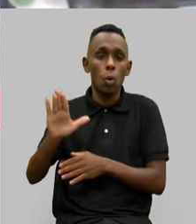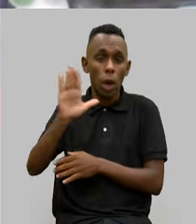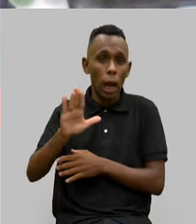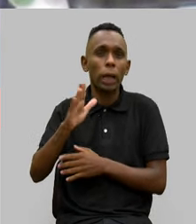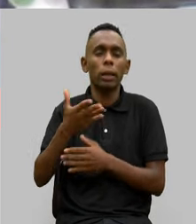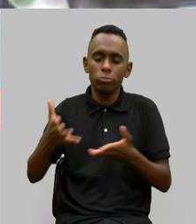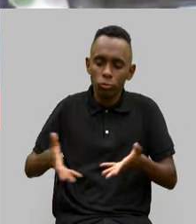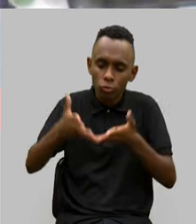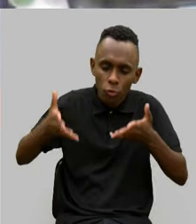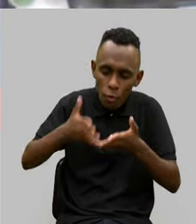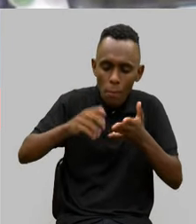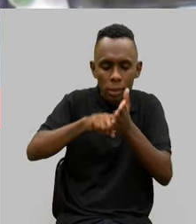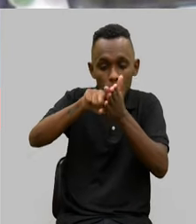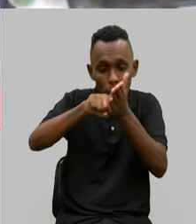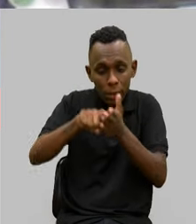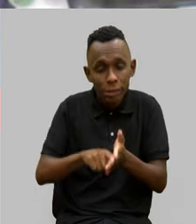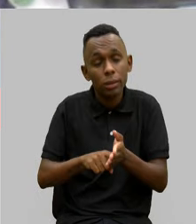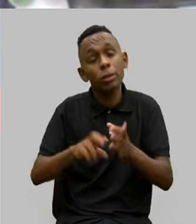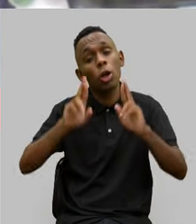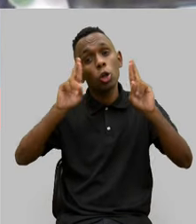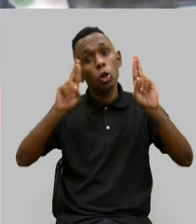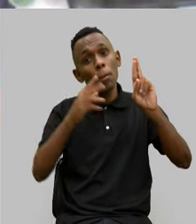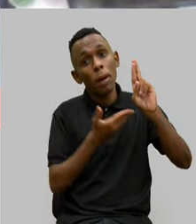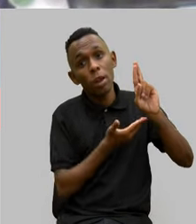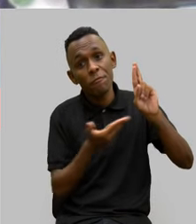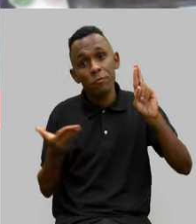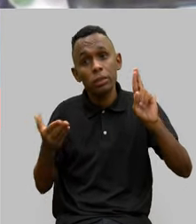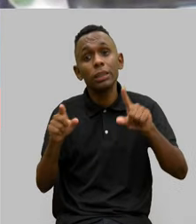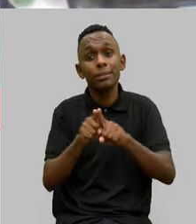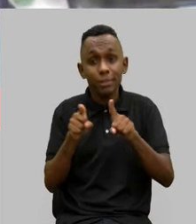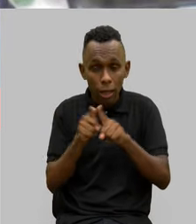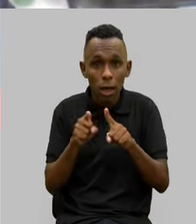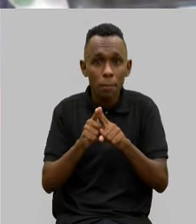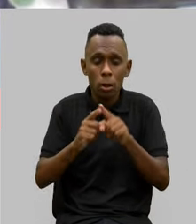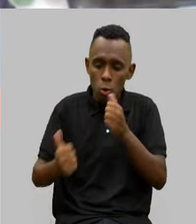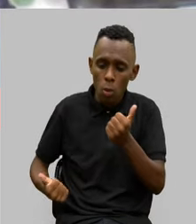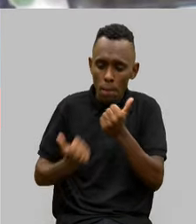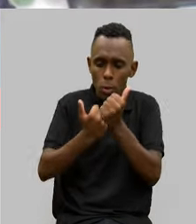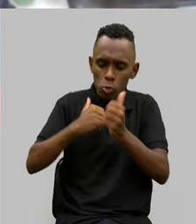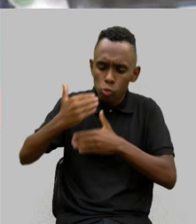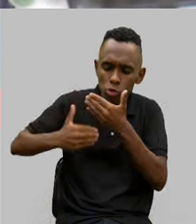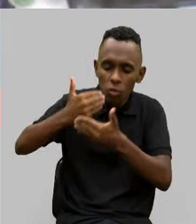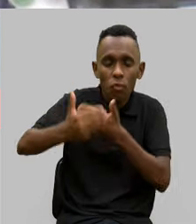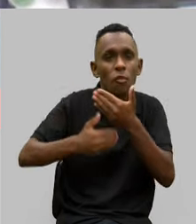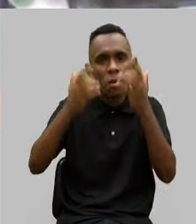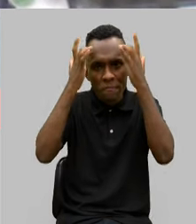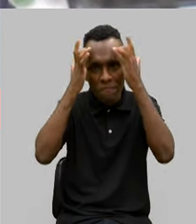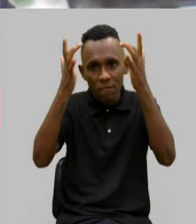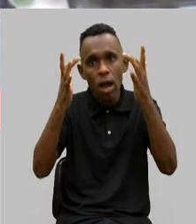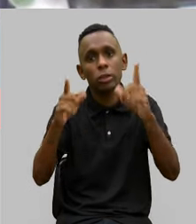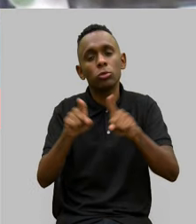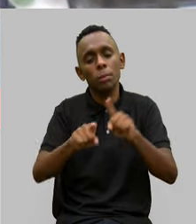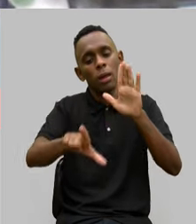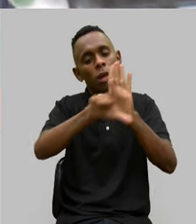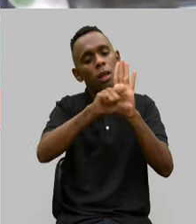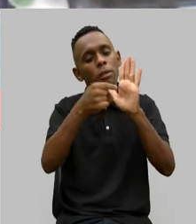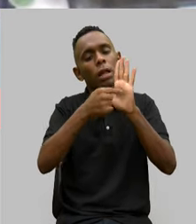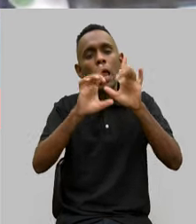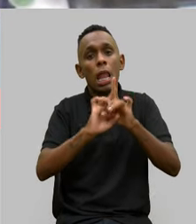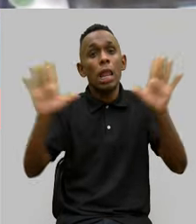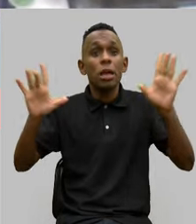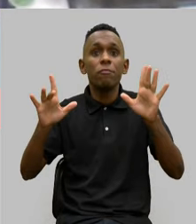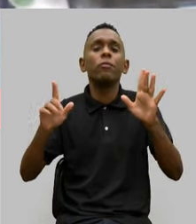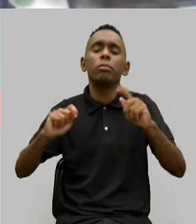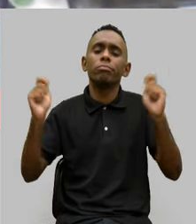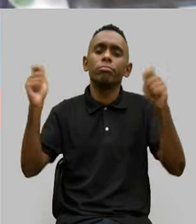cannabis e nós esperamos de vocês também o apoio no desenvolvimento e facilitação de leis que favoreçam